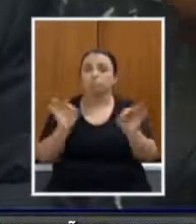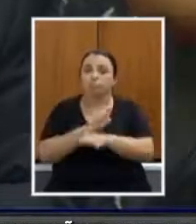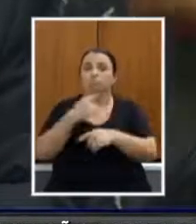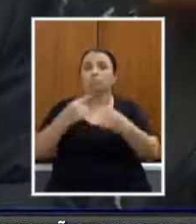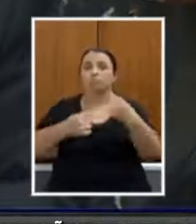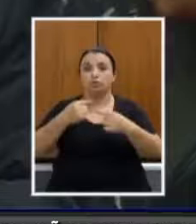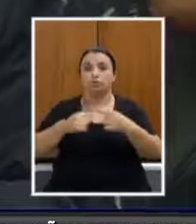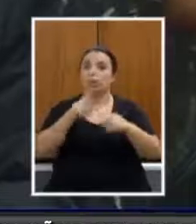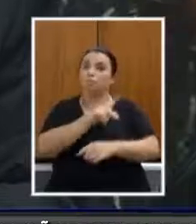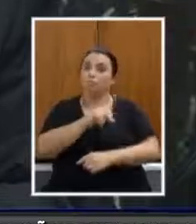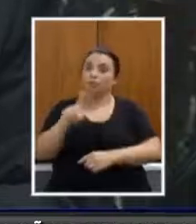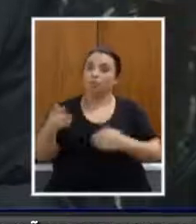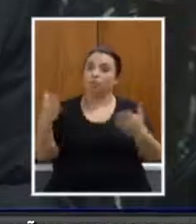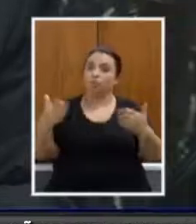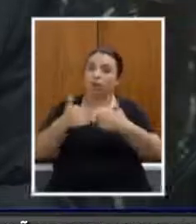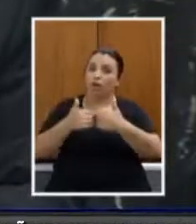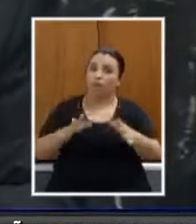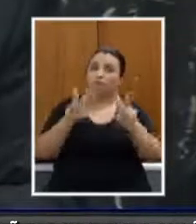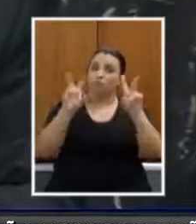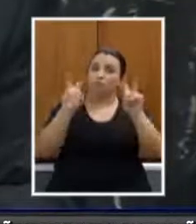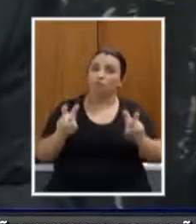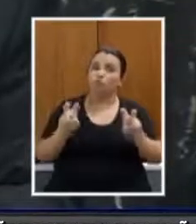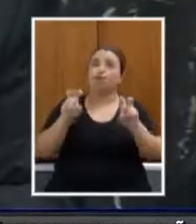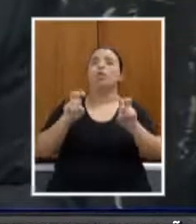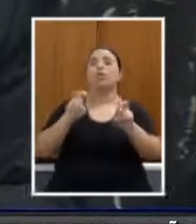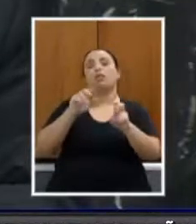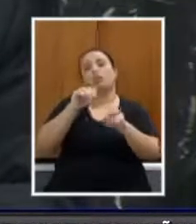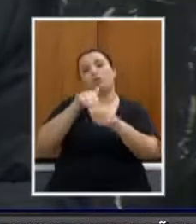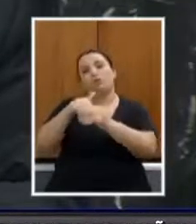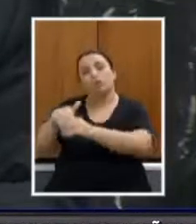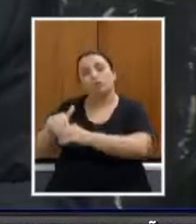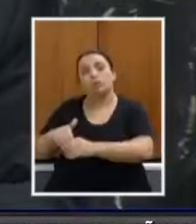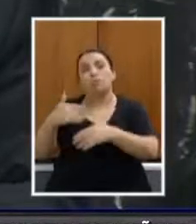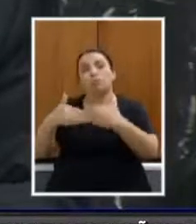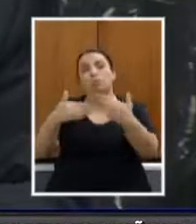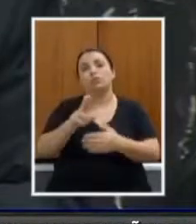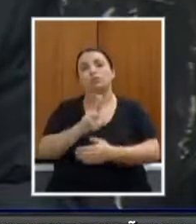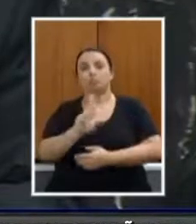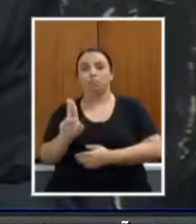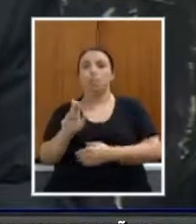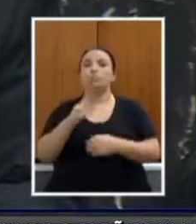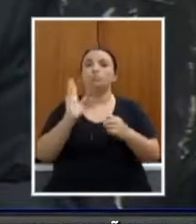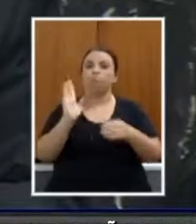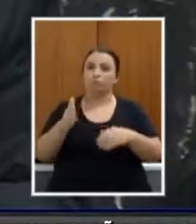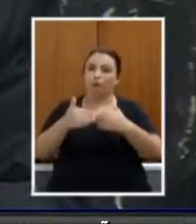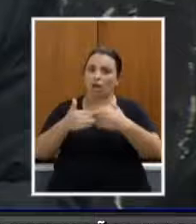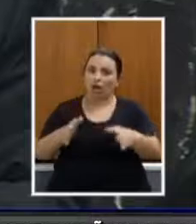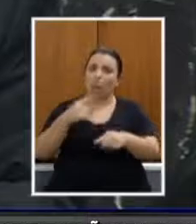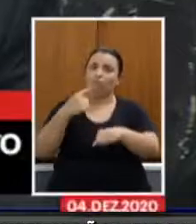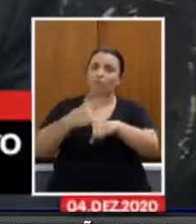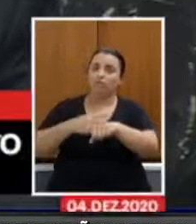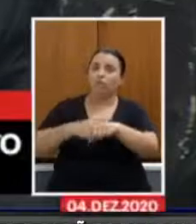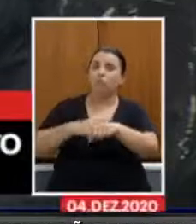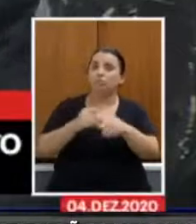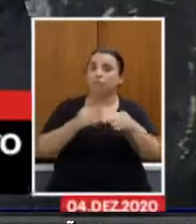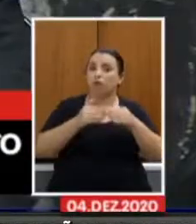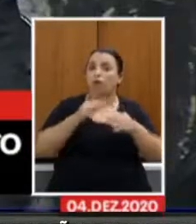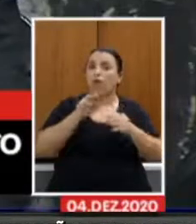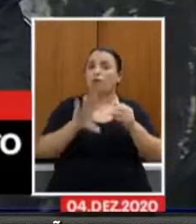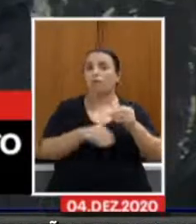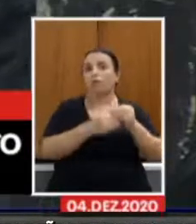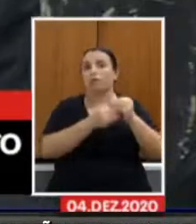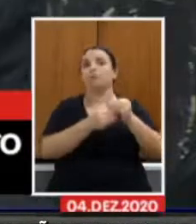A presidência vai submeter a matéria à votação pelo processo nominal. Em votação o projeto, salvo emenda. Em